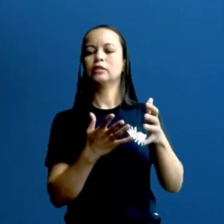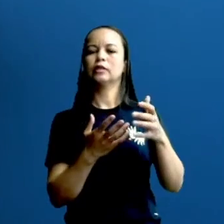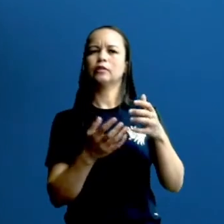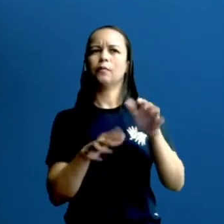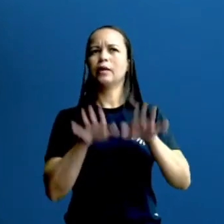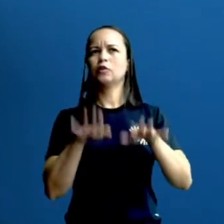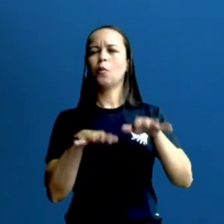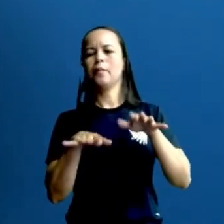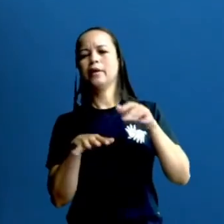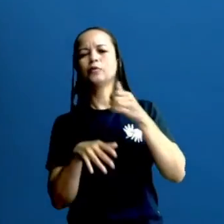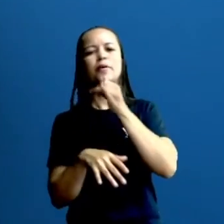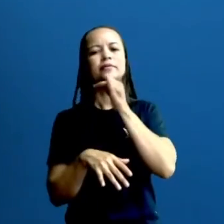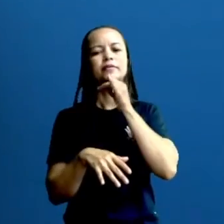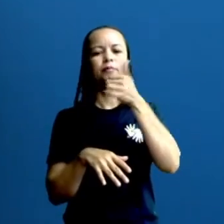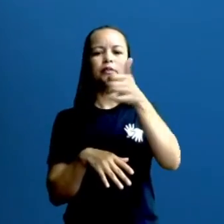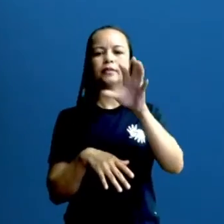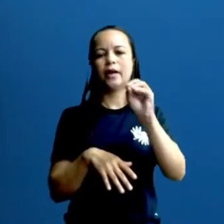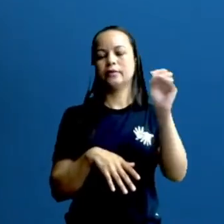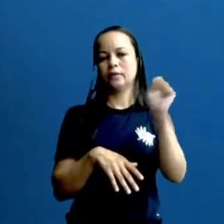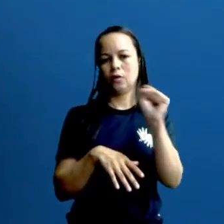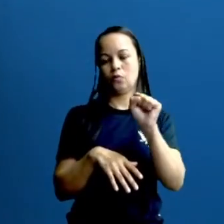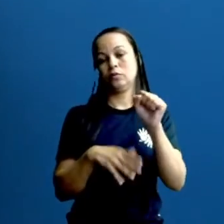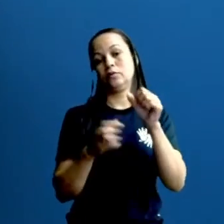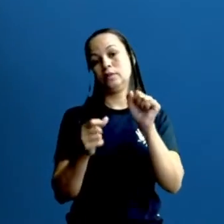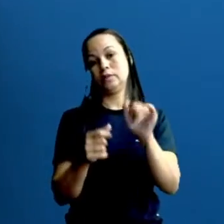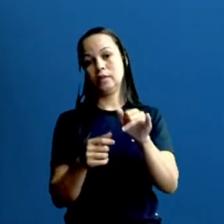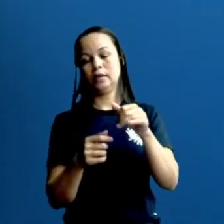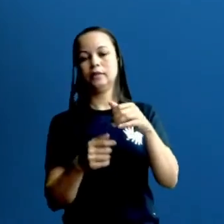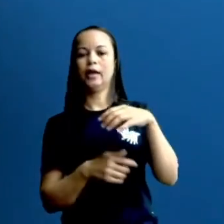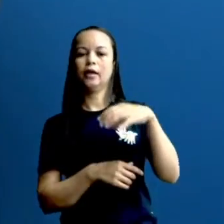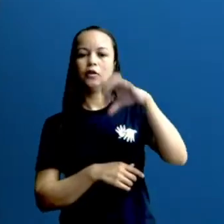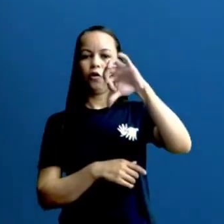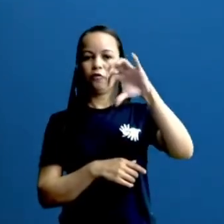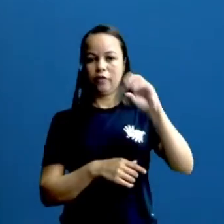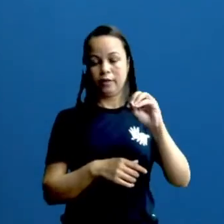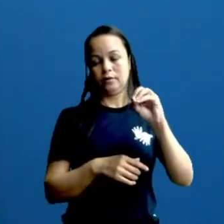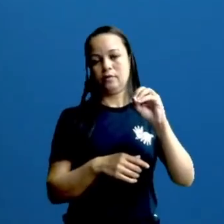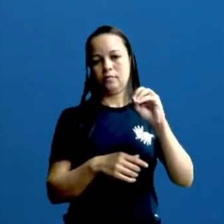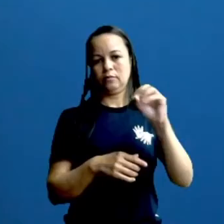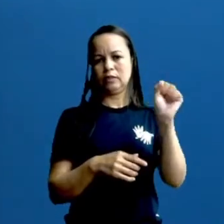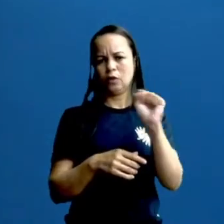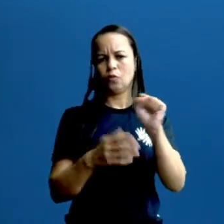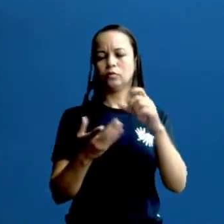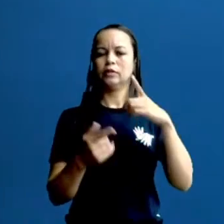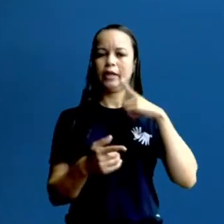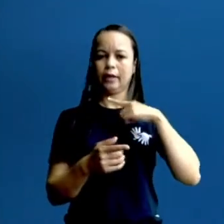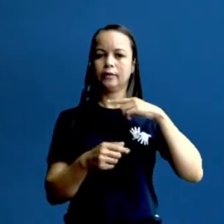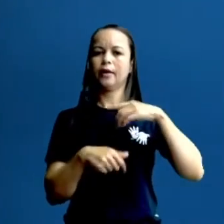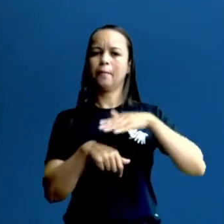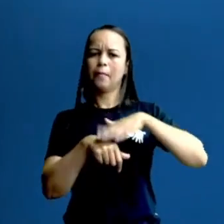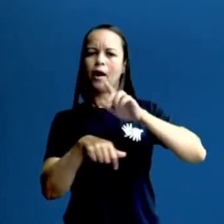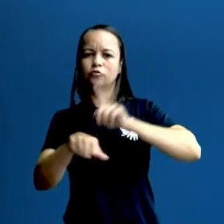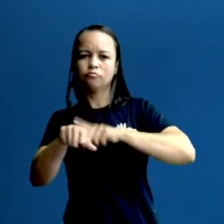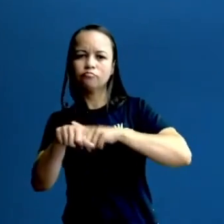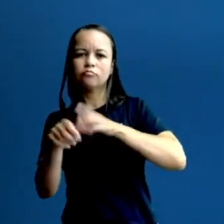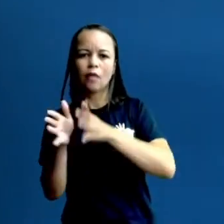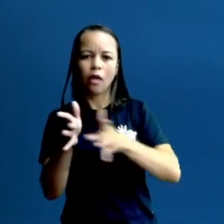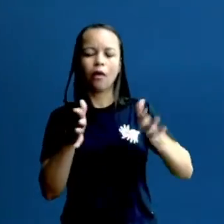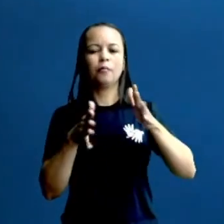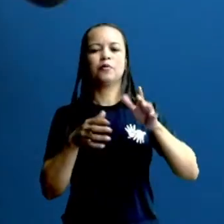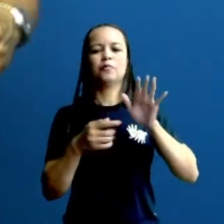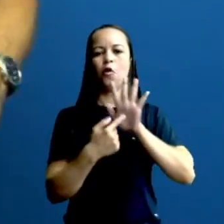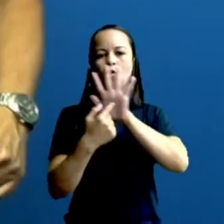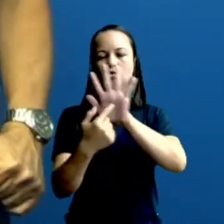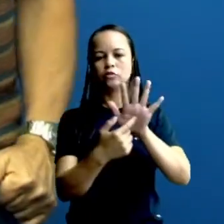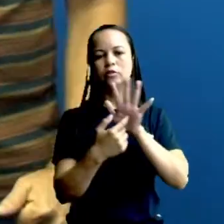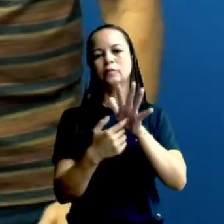10 segundos. Se ele tem 90 segundos, ele aparece 9 vezes. Quem tem mais tempo, vai aparecendo mais